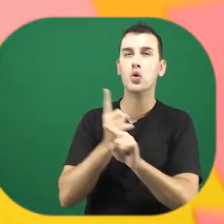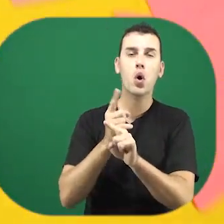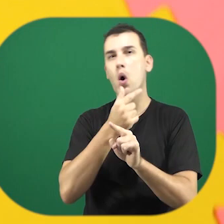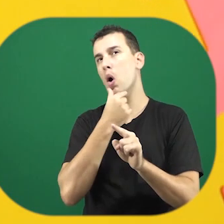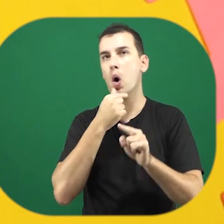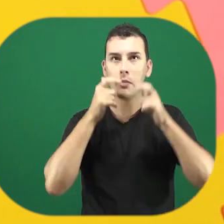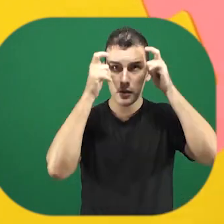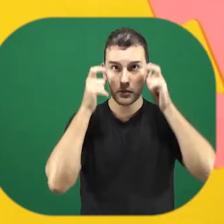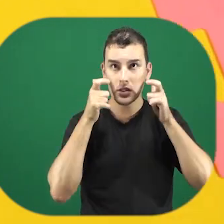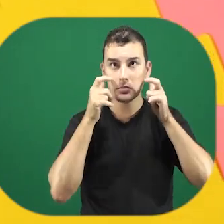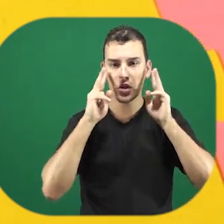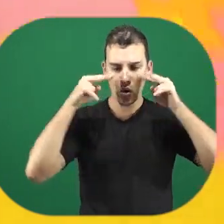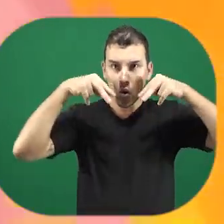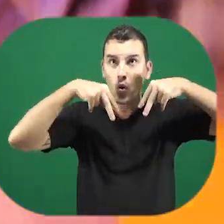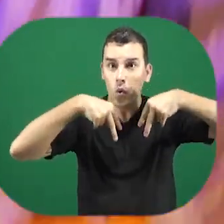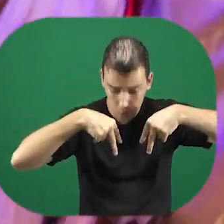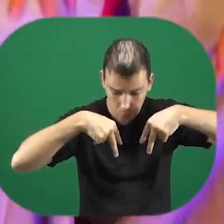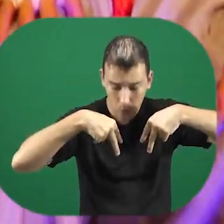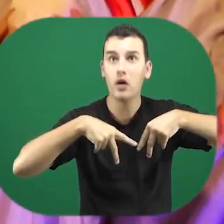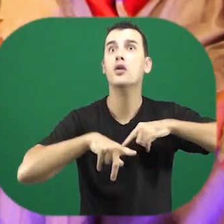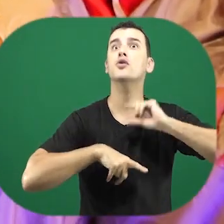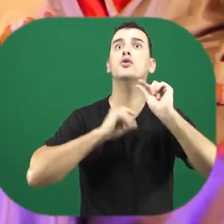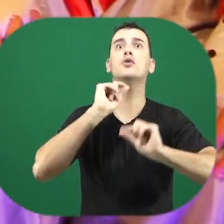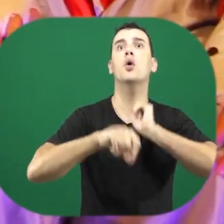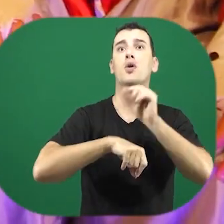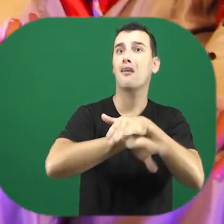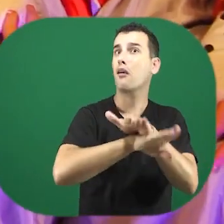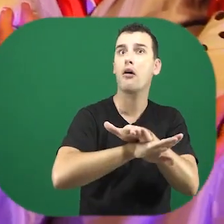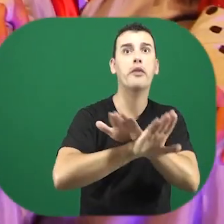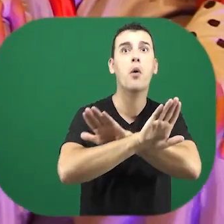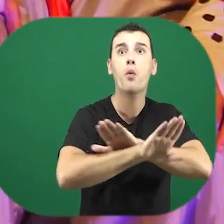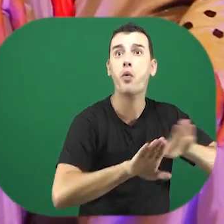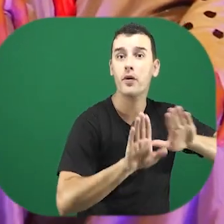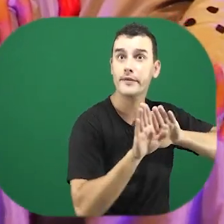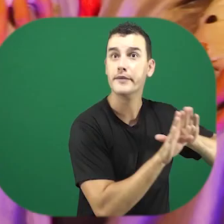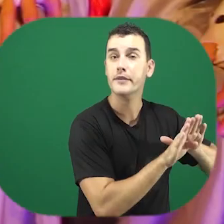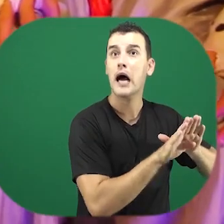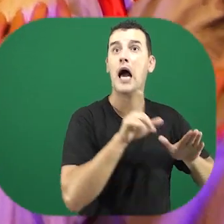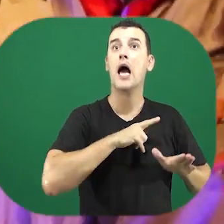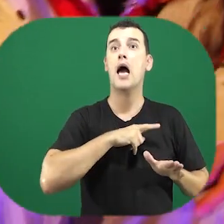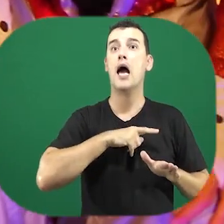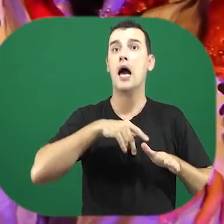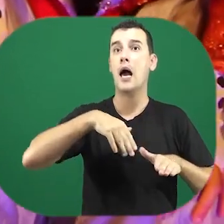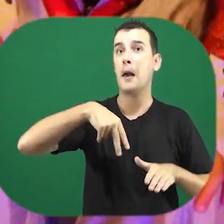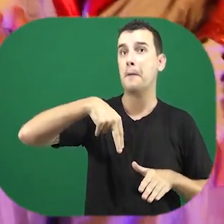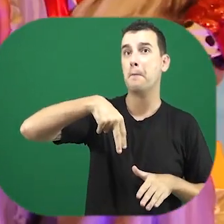suas caudas, tinha duas pernas. A poção da bruxa tinha funcionado.